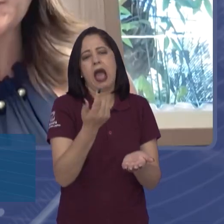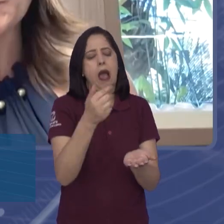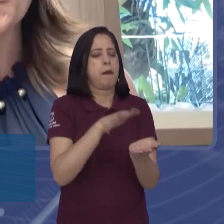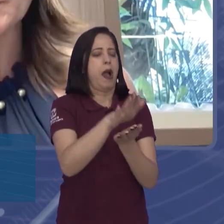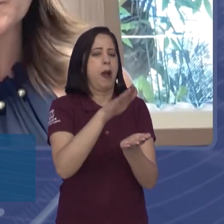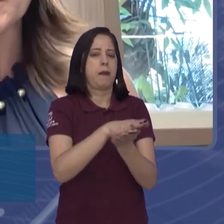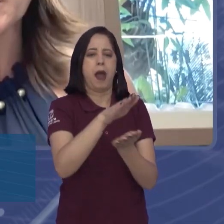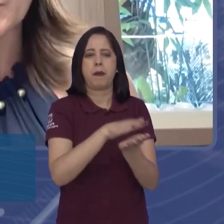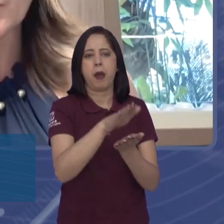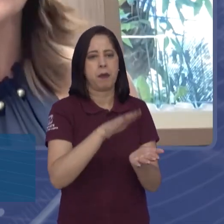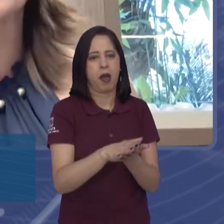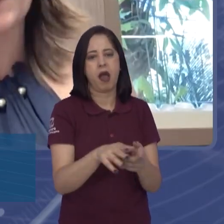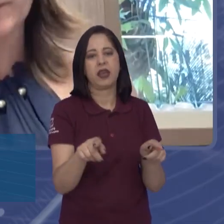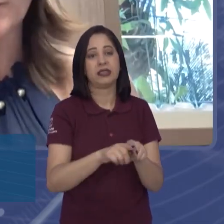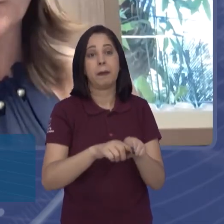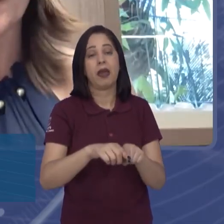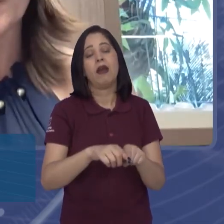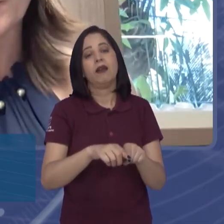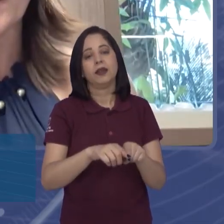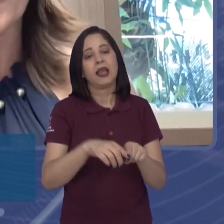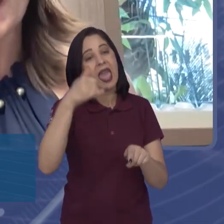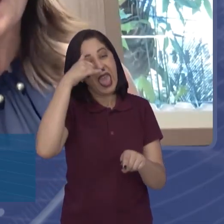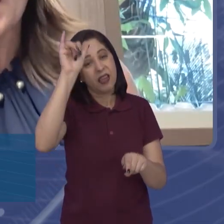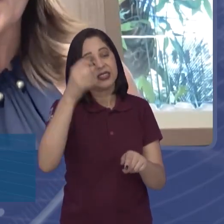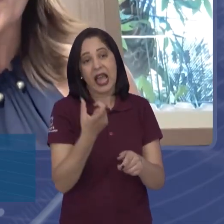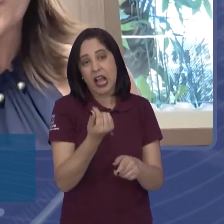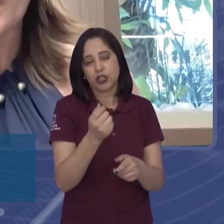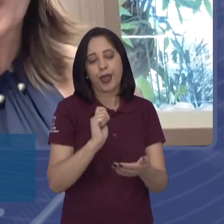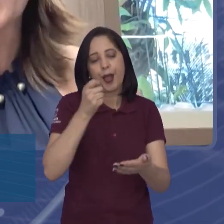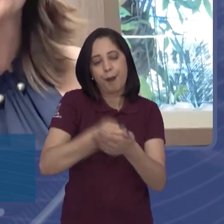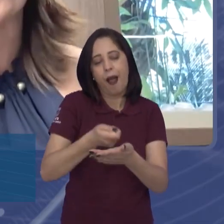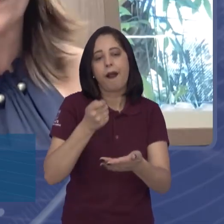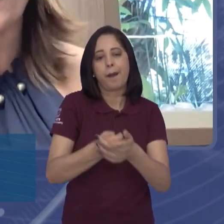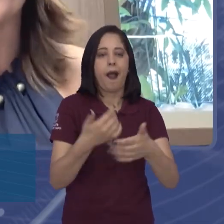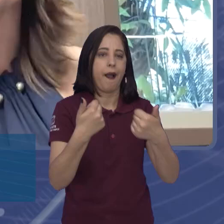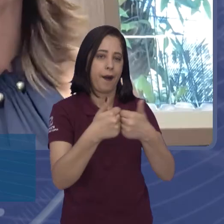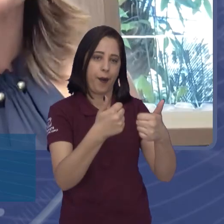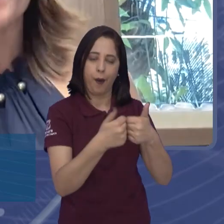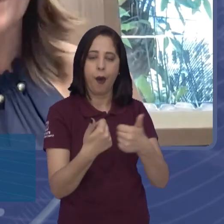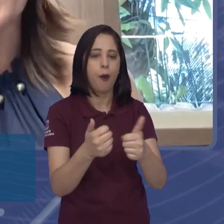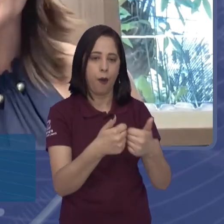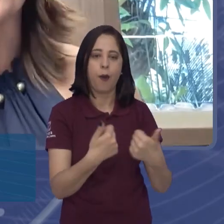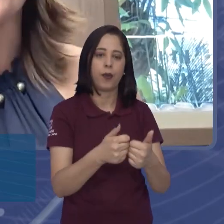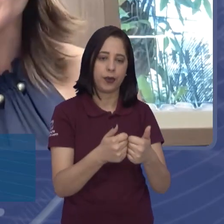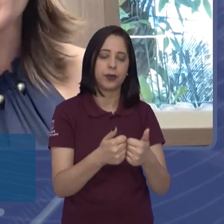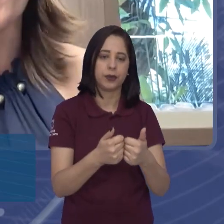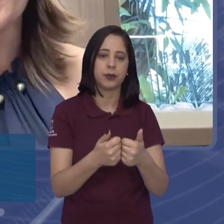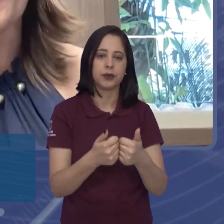seja, né, com transportes, né, ao comprar as coisas, limpar a casa também, né, você